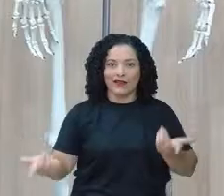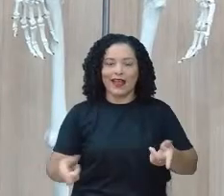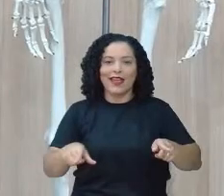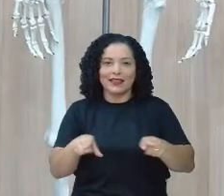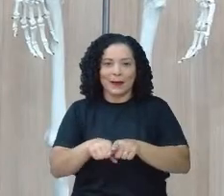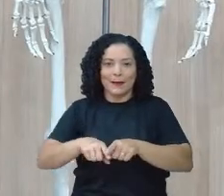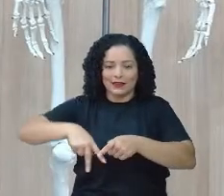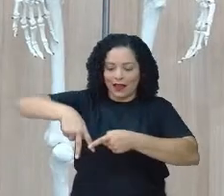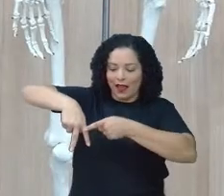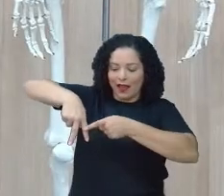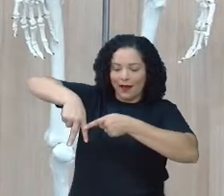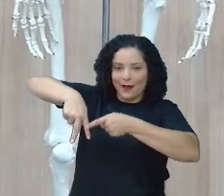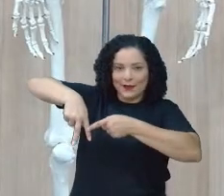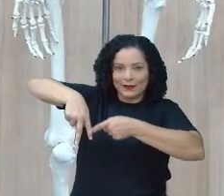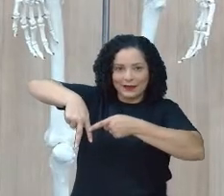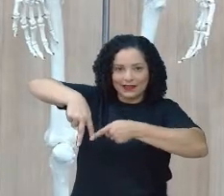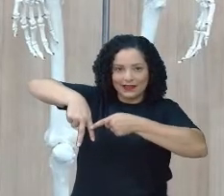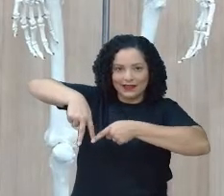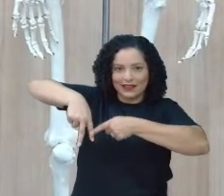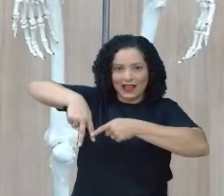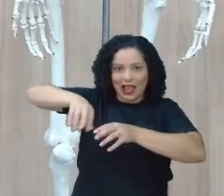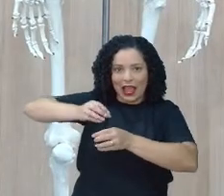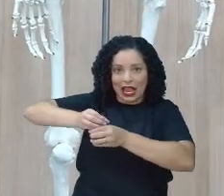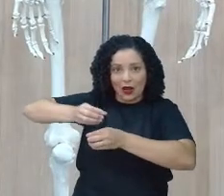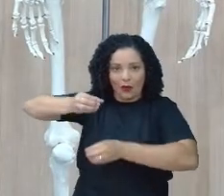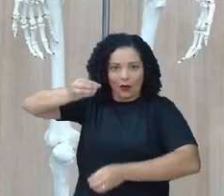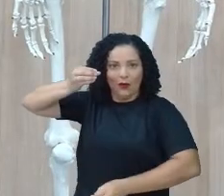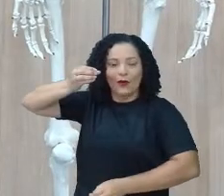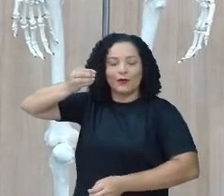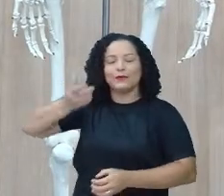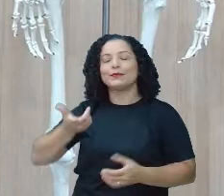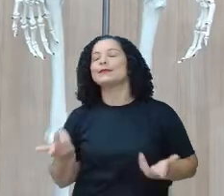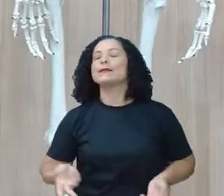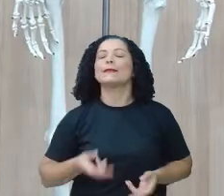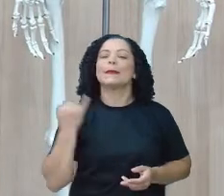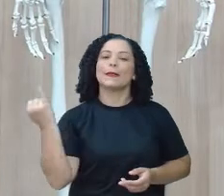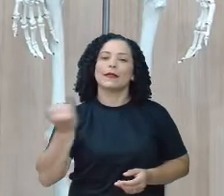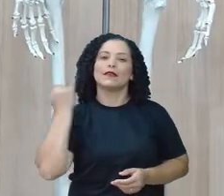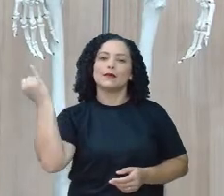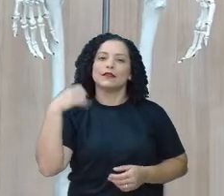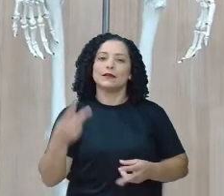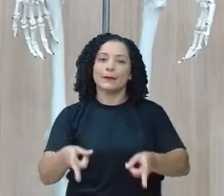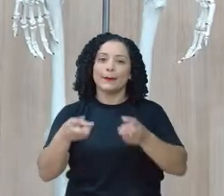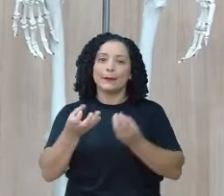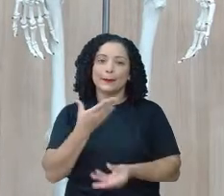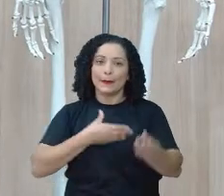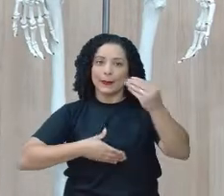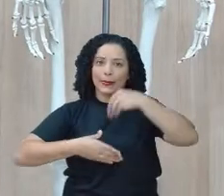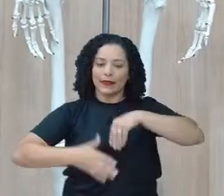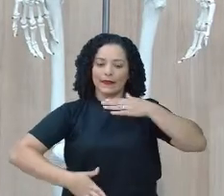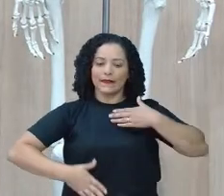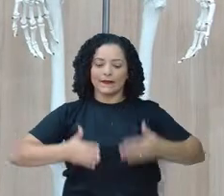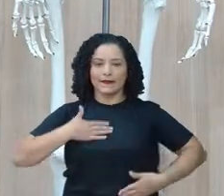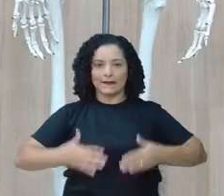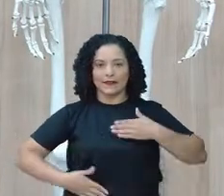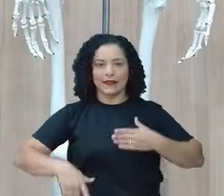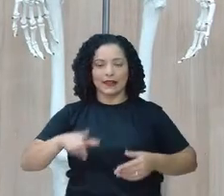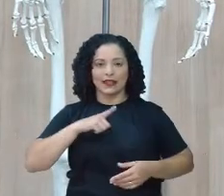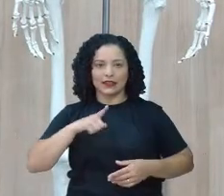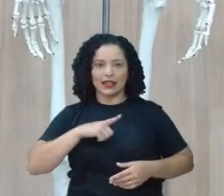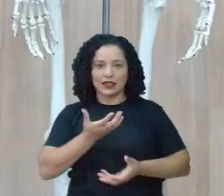que é o fêmur. Então, é muito importante a gente perceber que dentro do nosso corpo existem ossos com